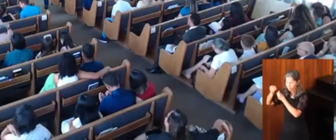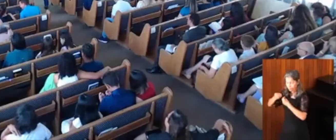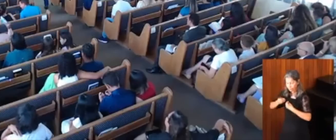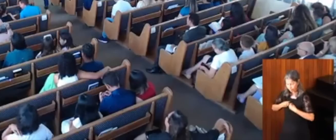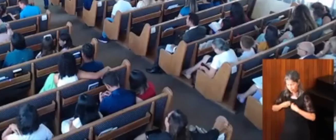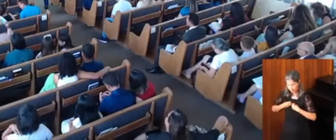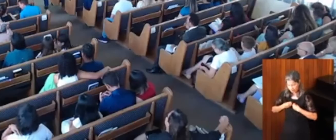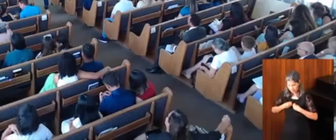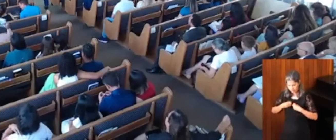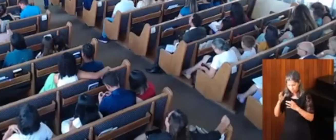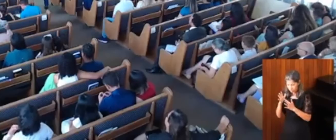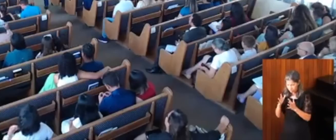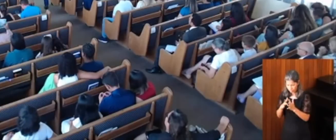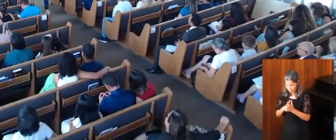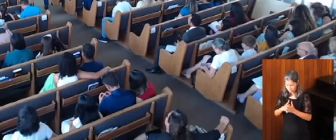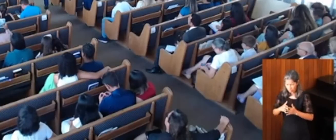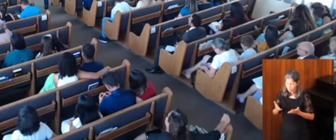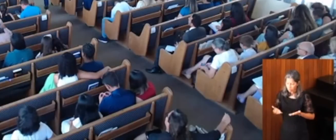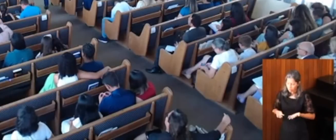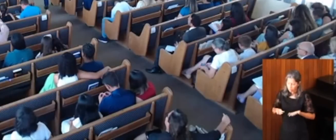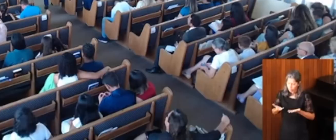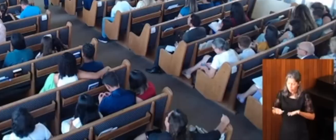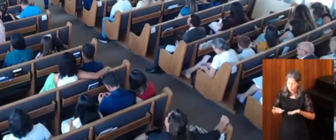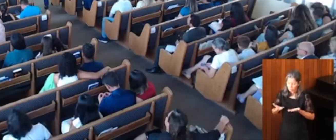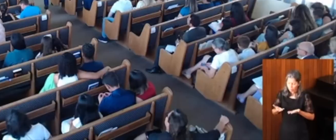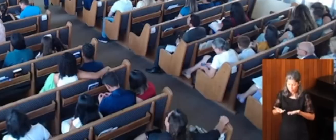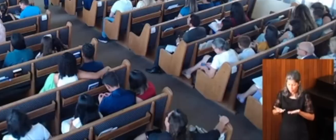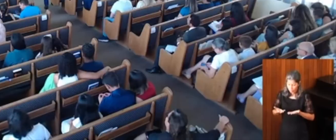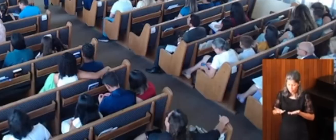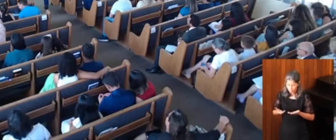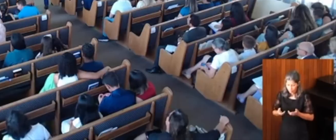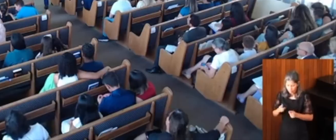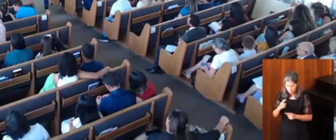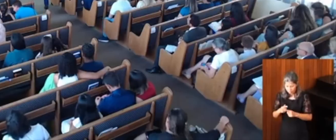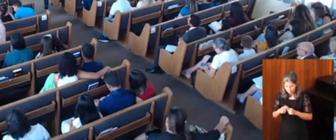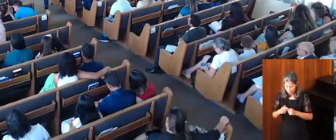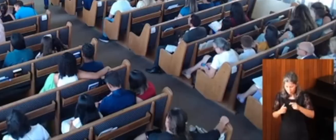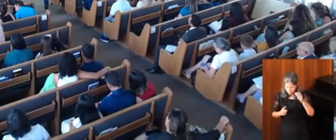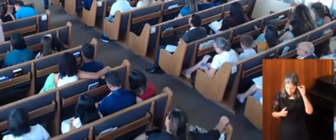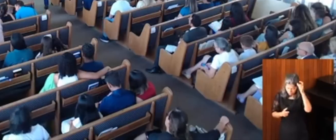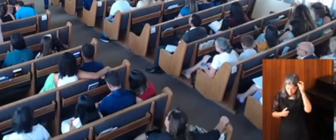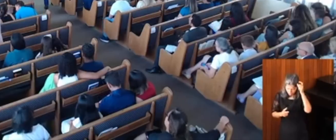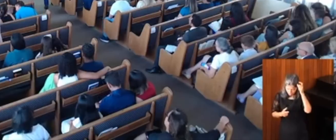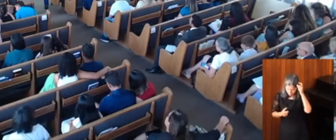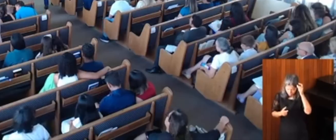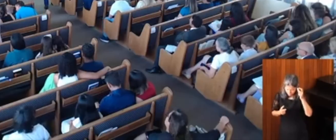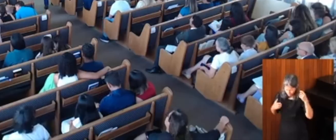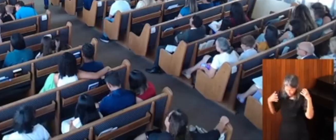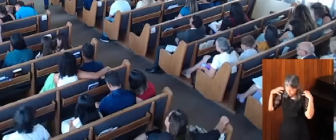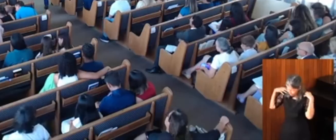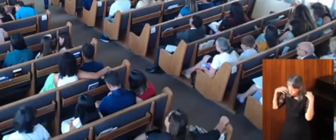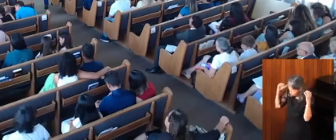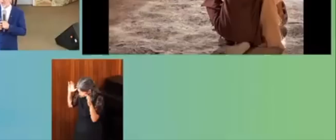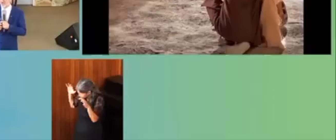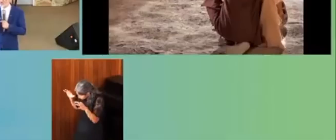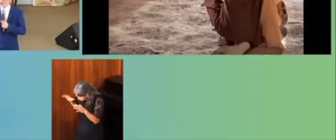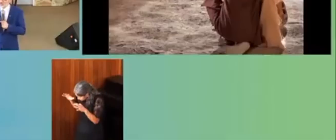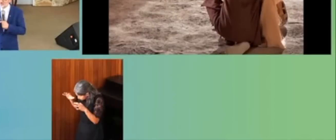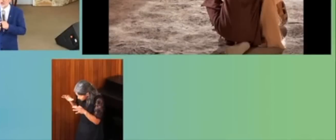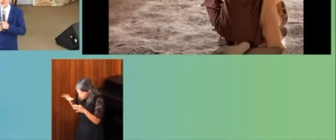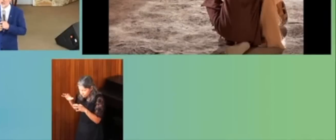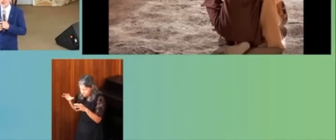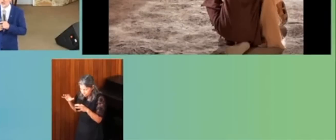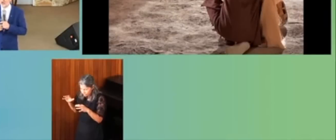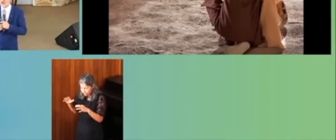para conduzi-los. Satanás coloca um jugo pesadíssimo sobre nós. Mas Jesus também quer nos conduzir, mas ele diz, o meu jugo é